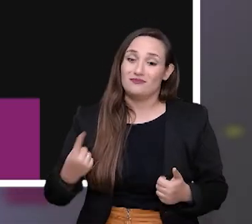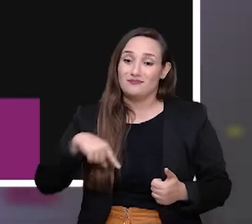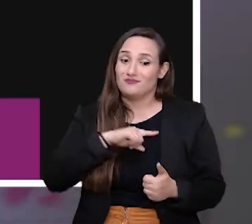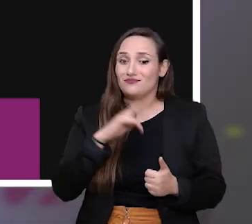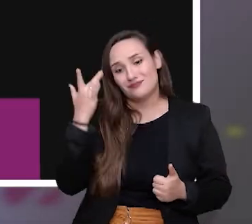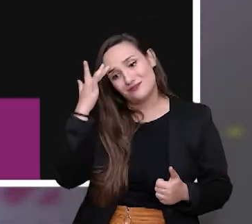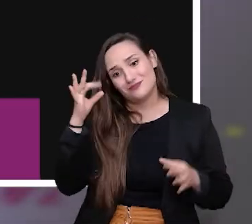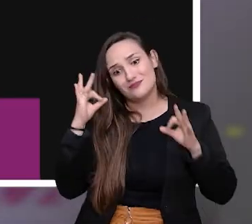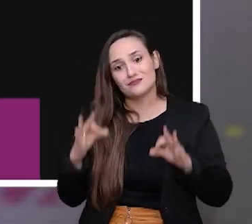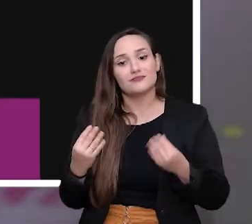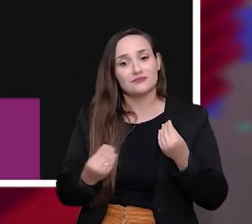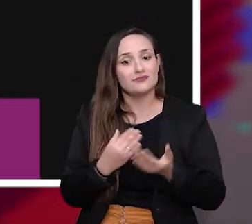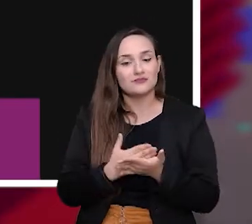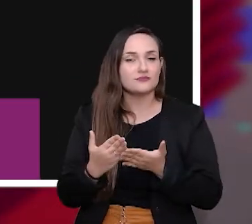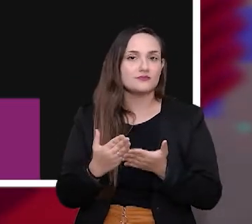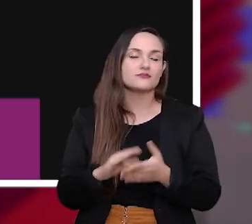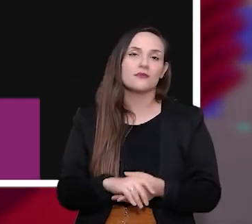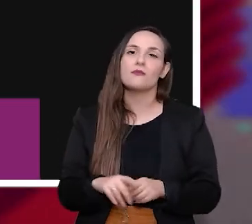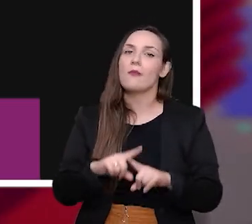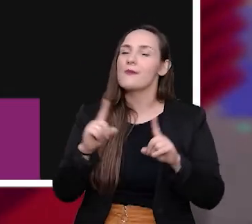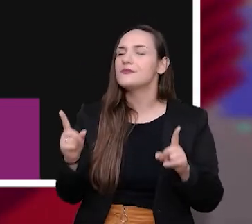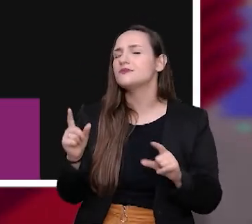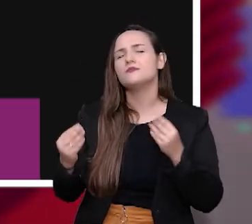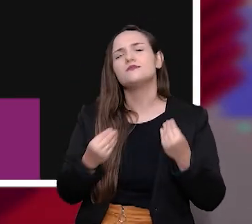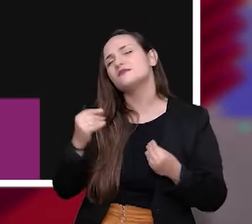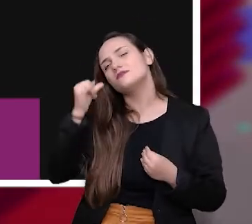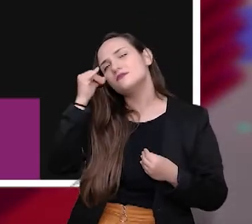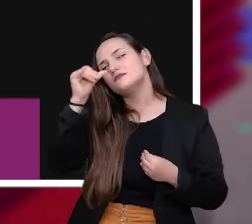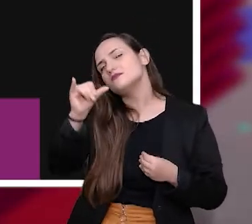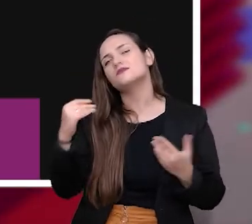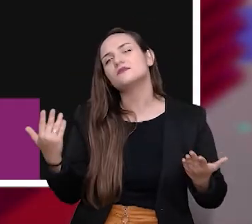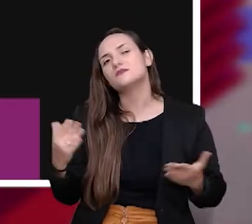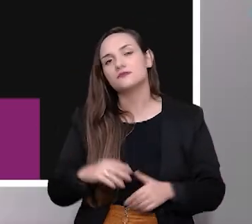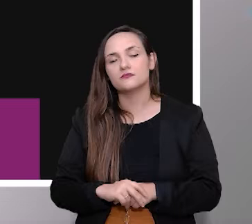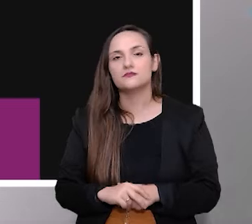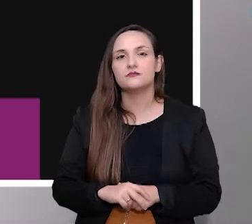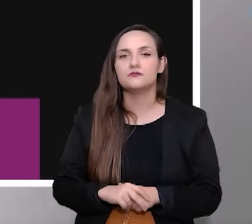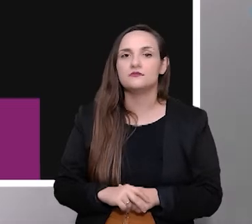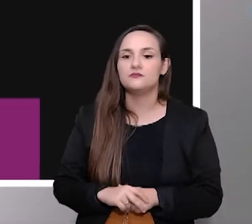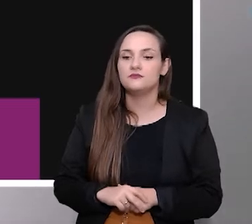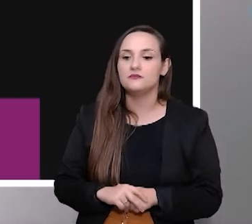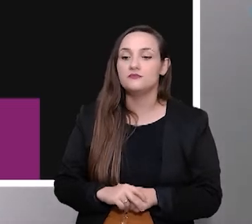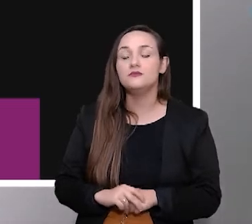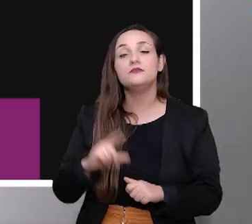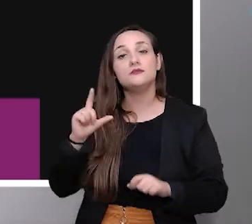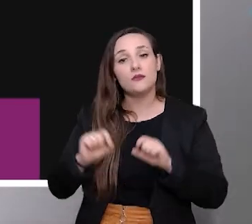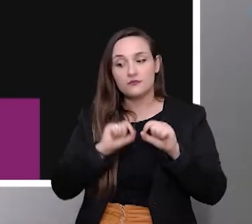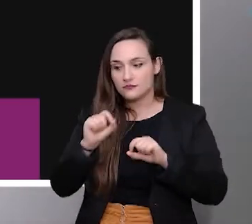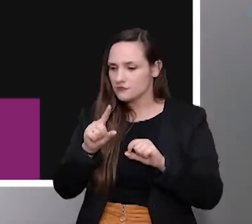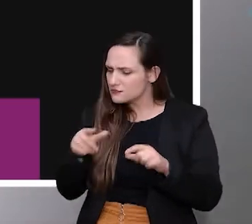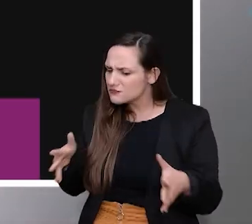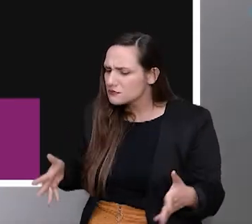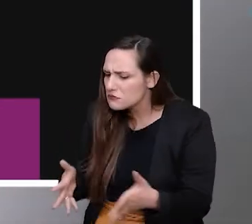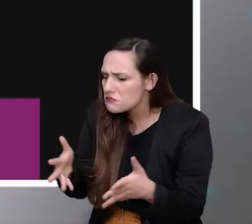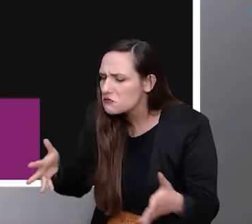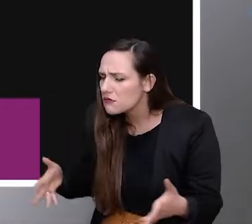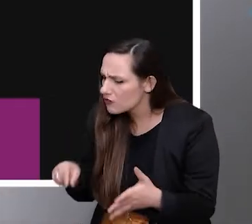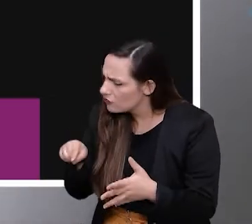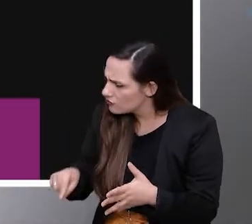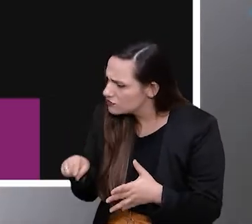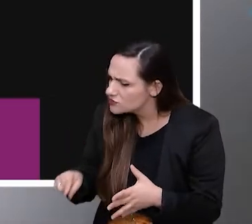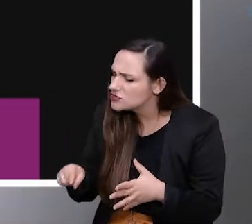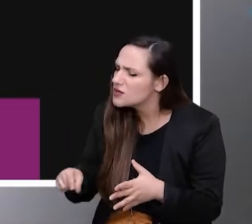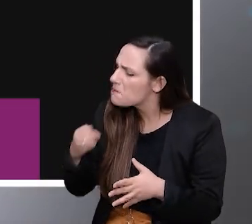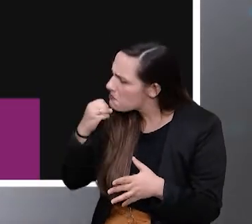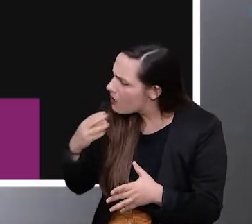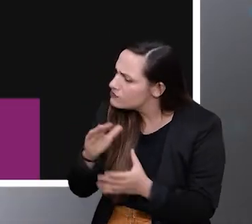Na verdade, a gente não sabe exatamente, mas uma forma de prevenir é aumentar a confiança dos nossos filhos neles mesmos,